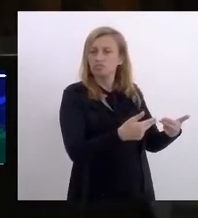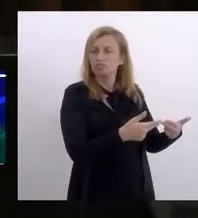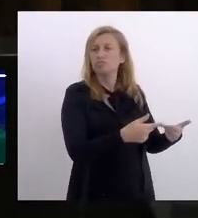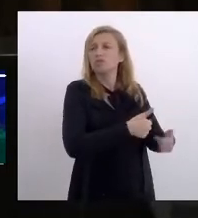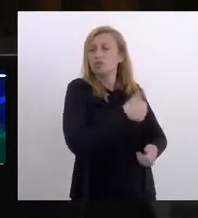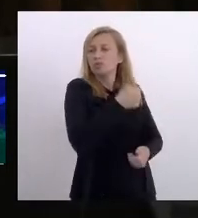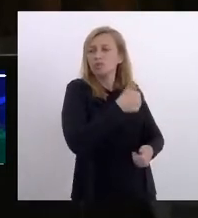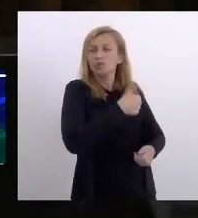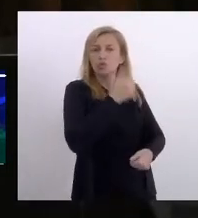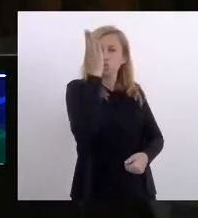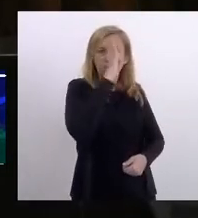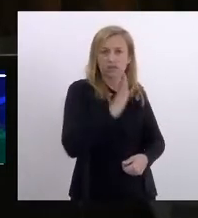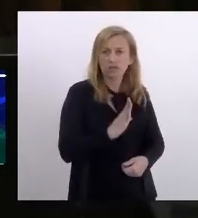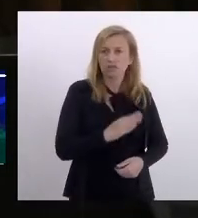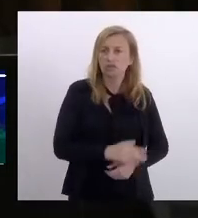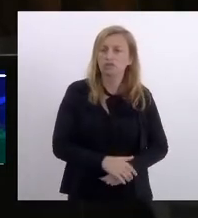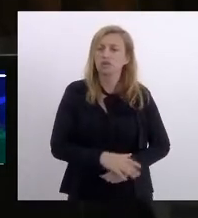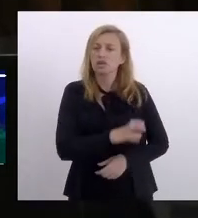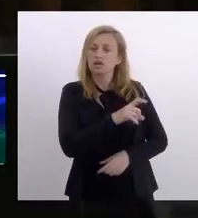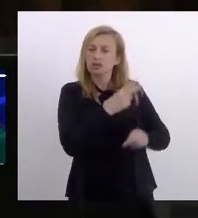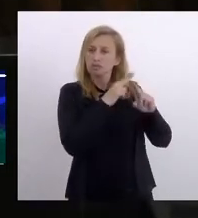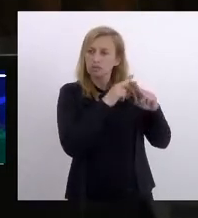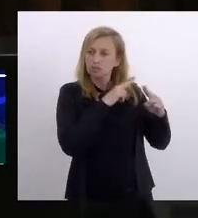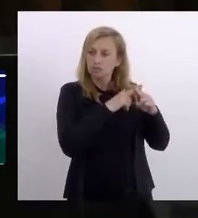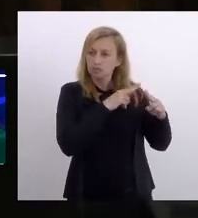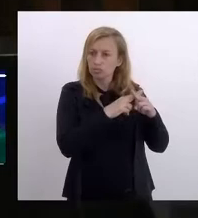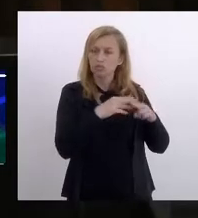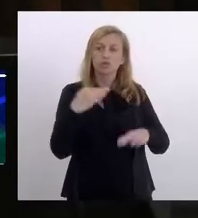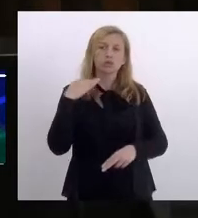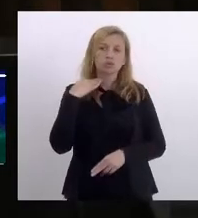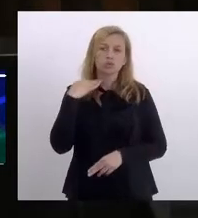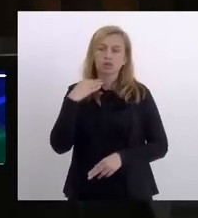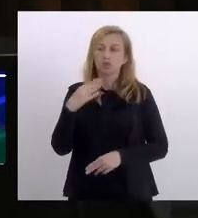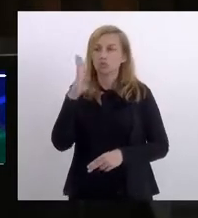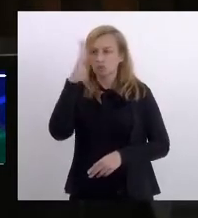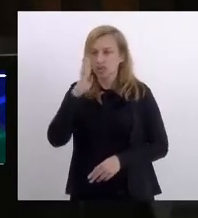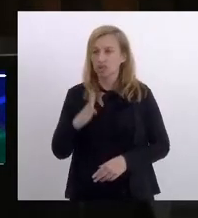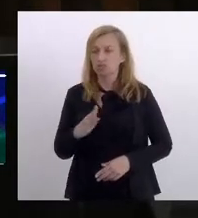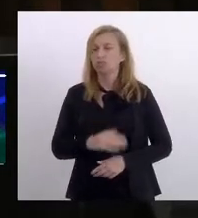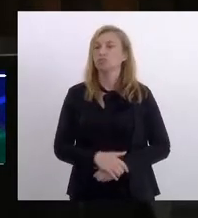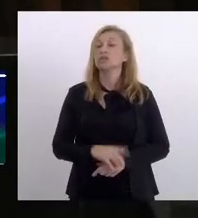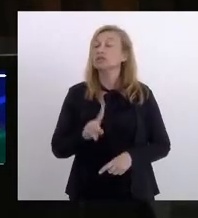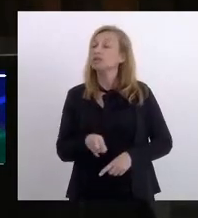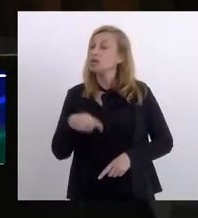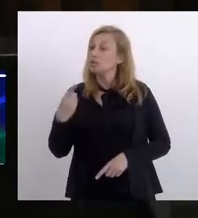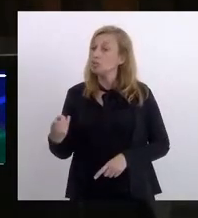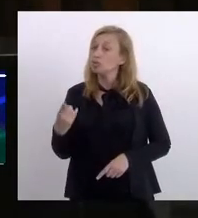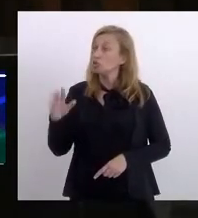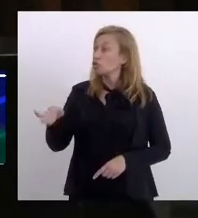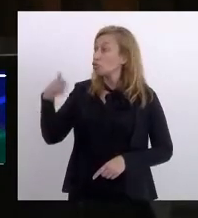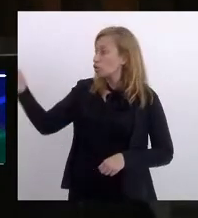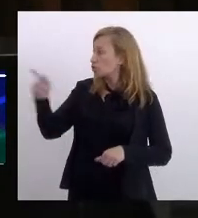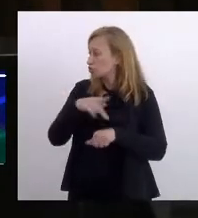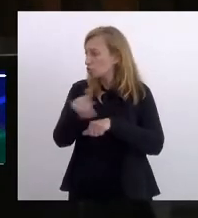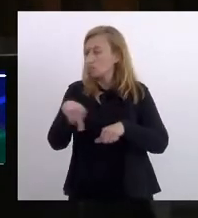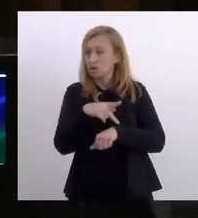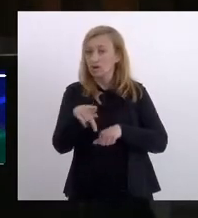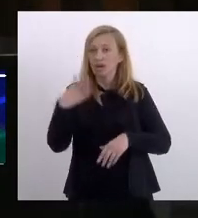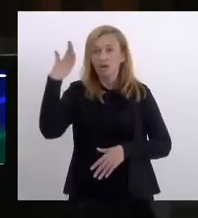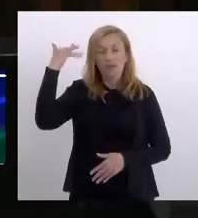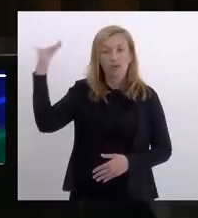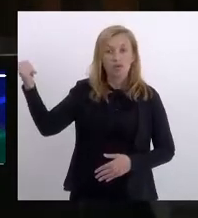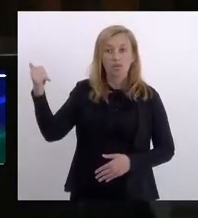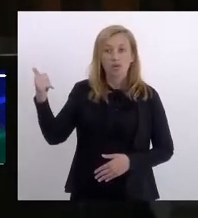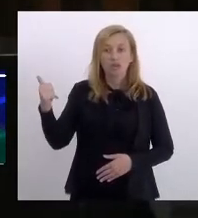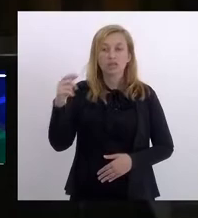Primeiro no Brasil, com a Caixa Econômica Federal e com o Banco do Brasil, e depois no exterior, a famosa